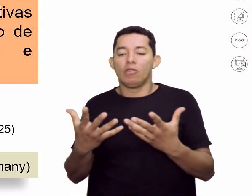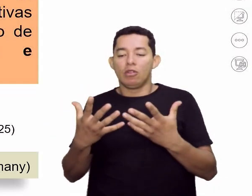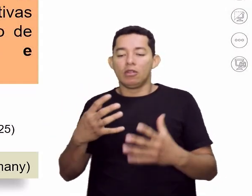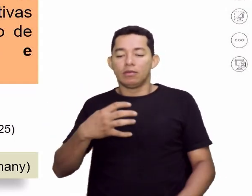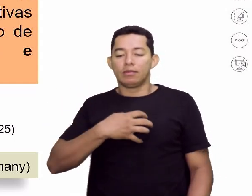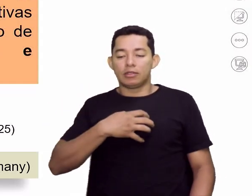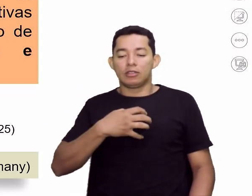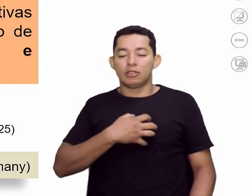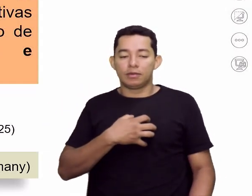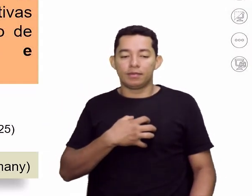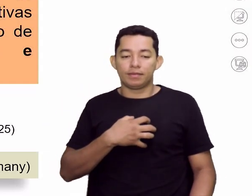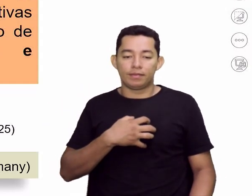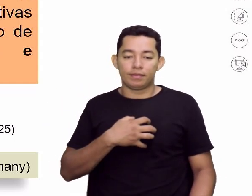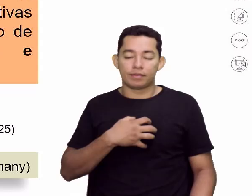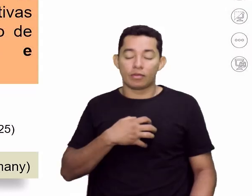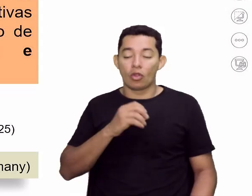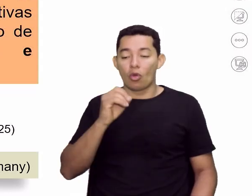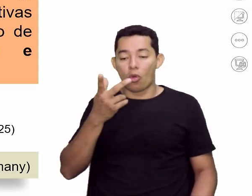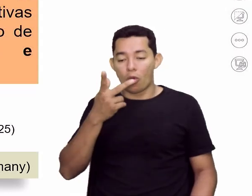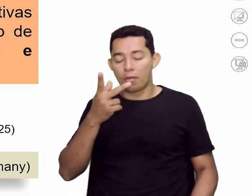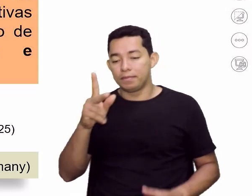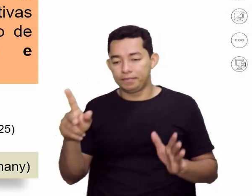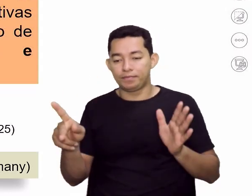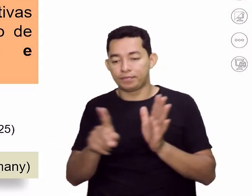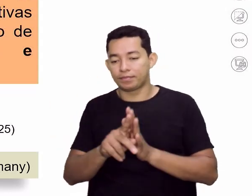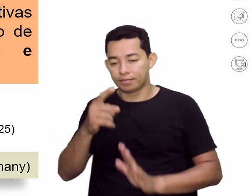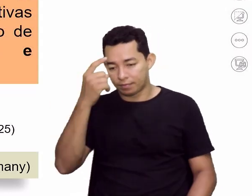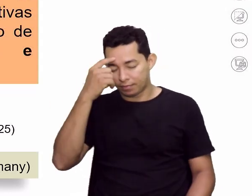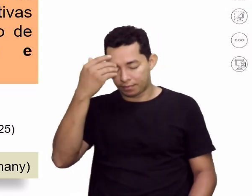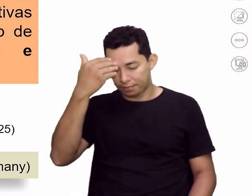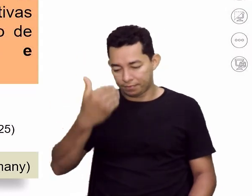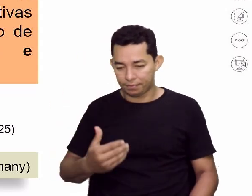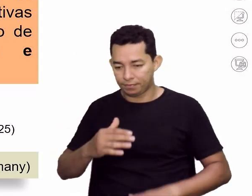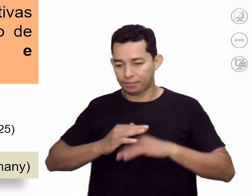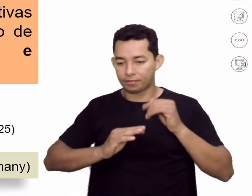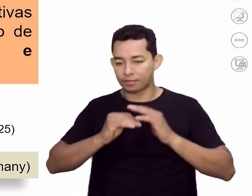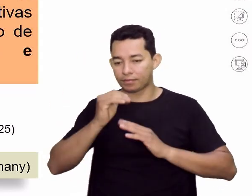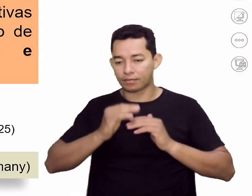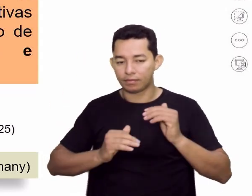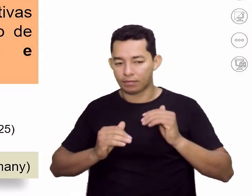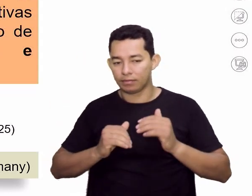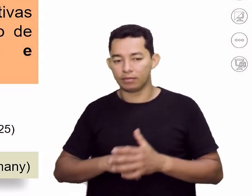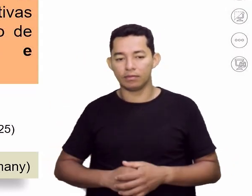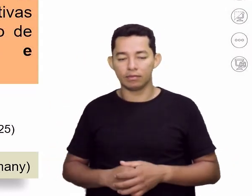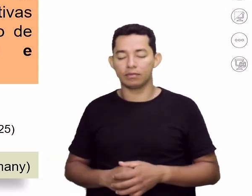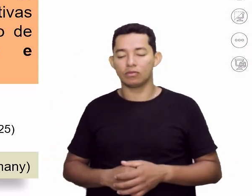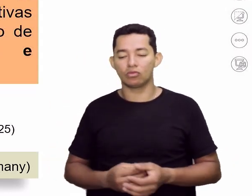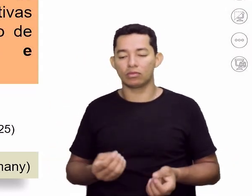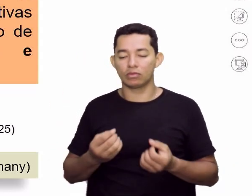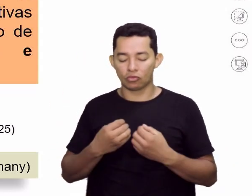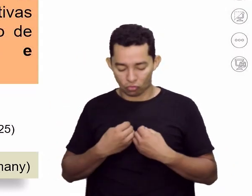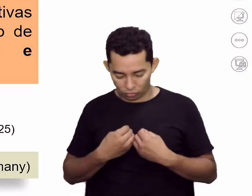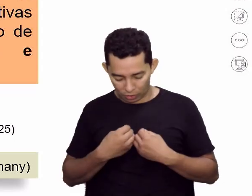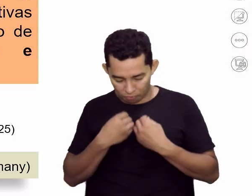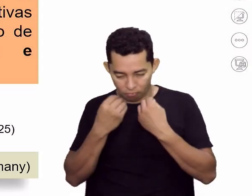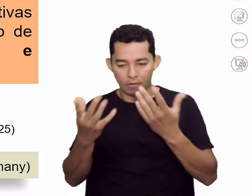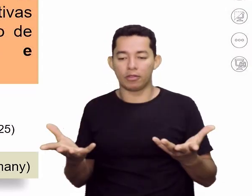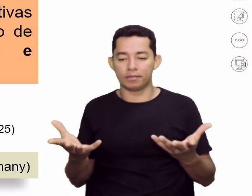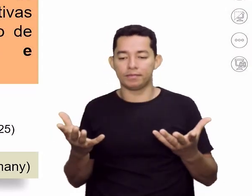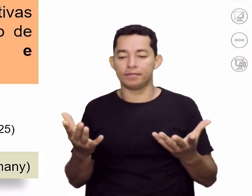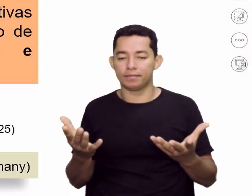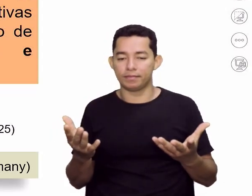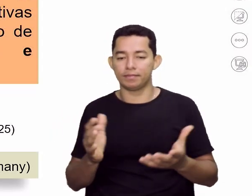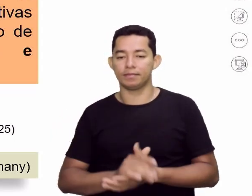ou impressões pessoais do artista, tá? Então, vai de dentro para fora.